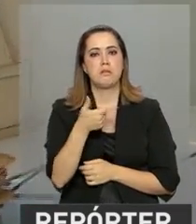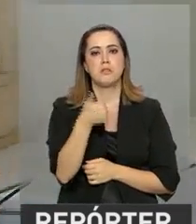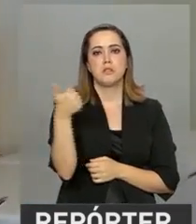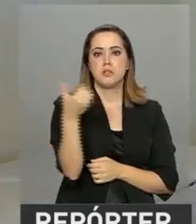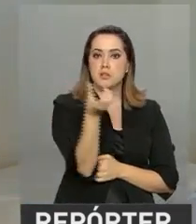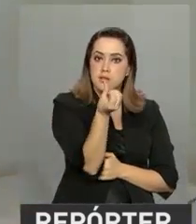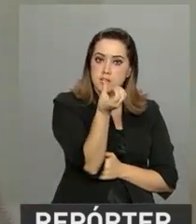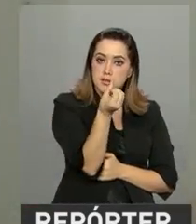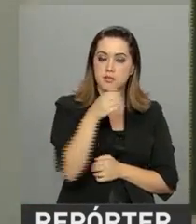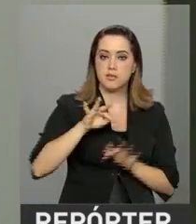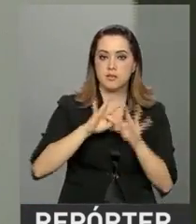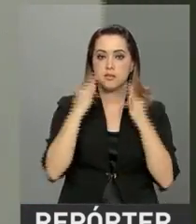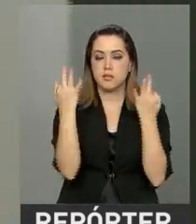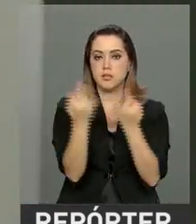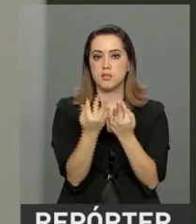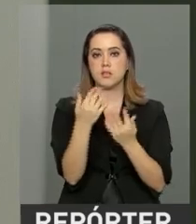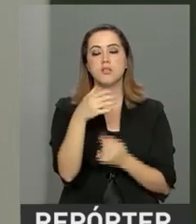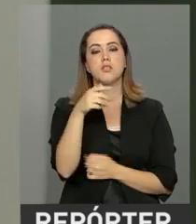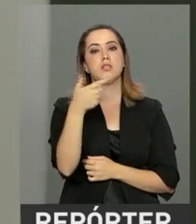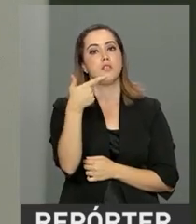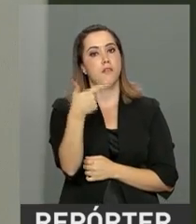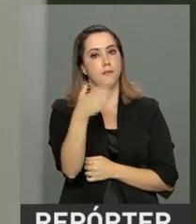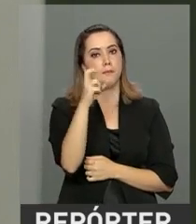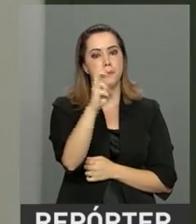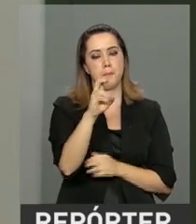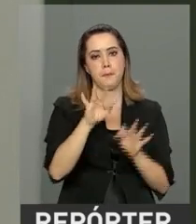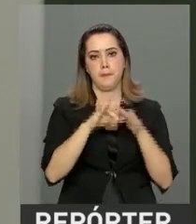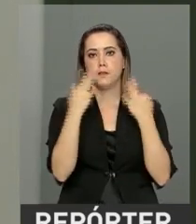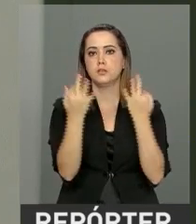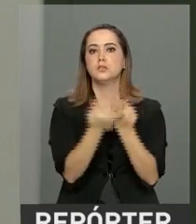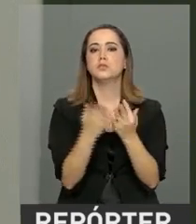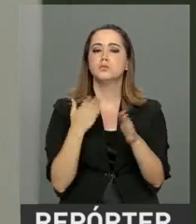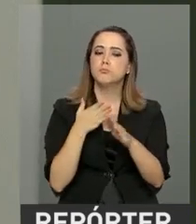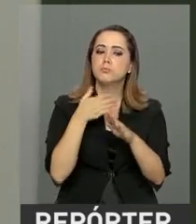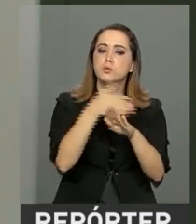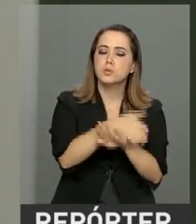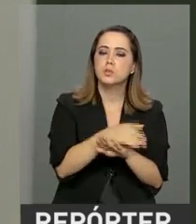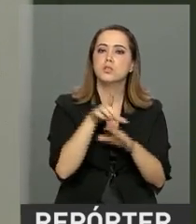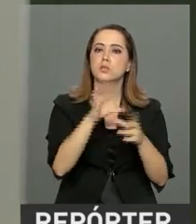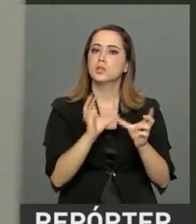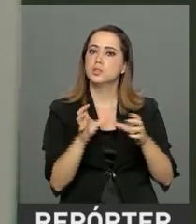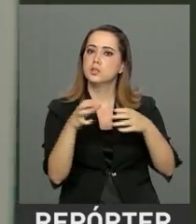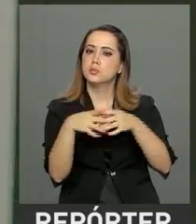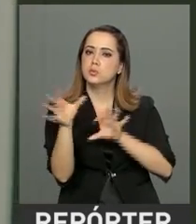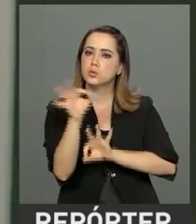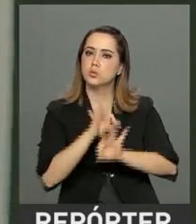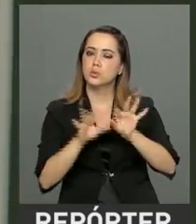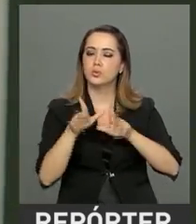famílias. Dessas, 25 participam da cooperativa. De Formosa, em Goiás, Ney Pereira.